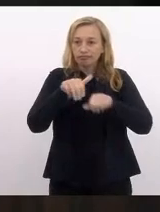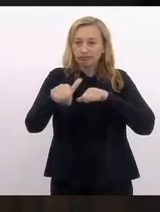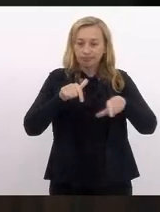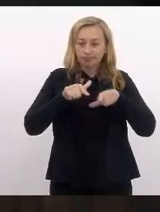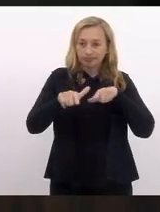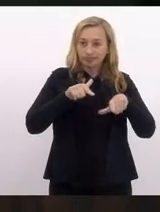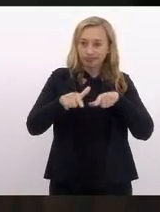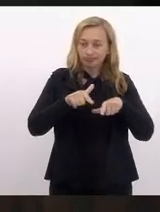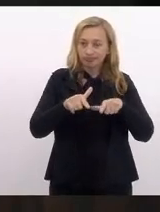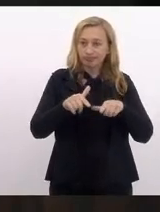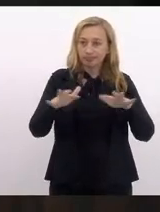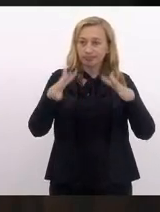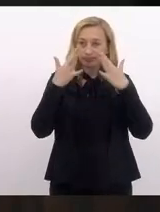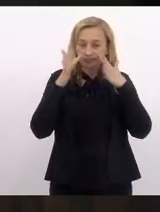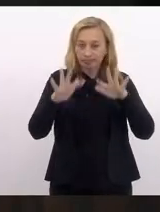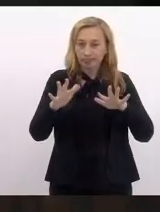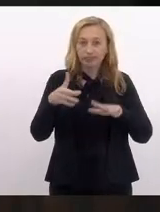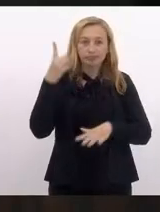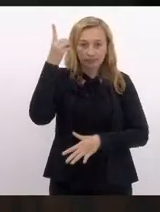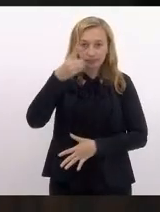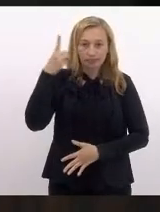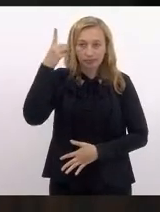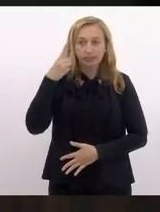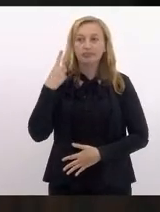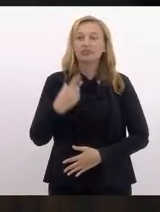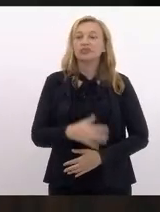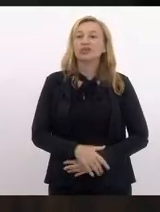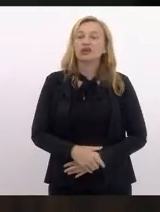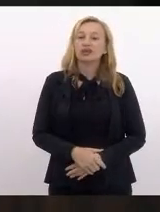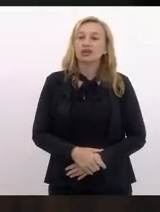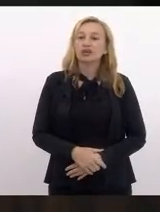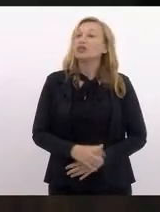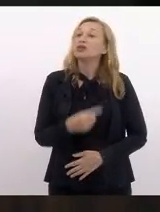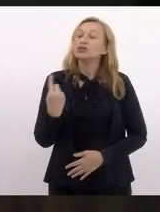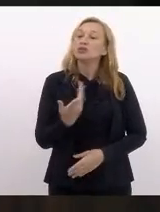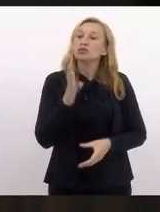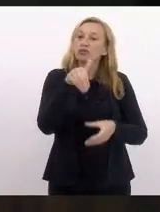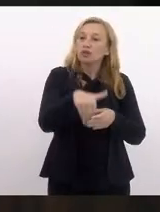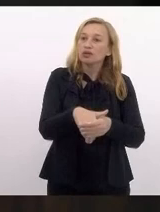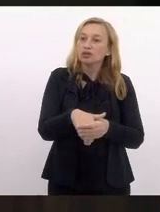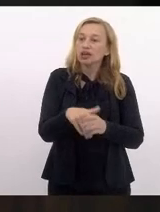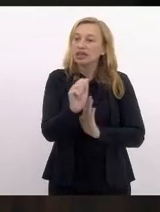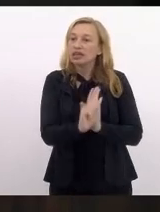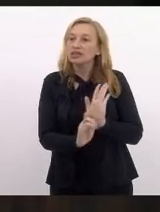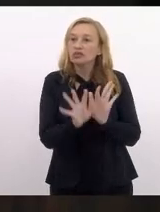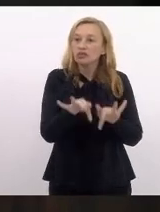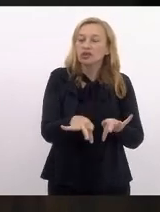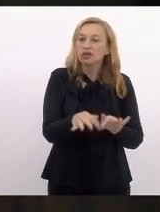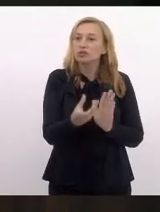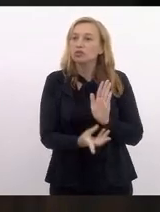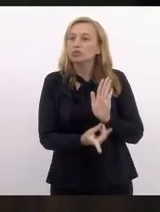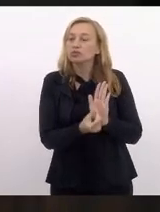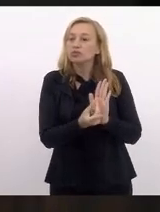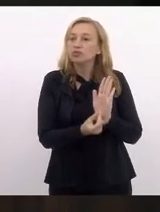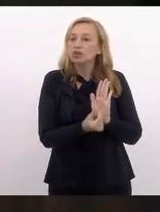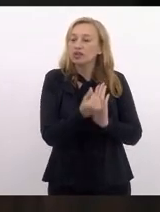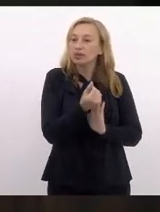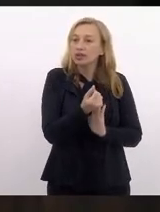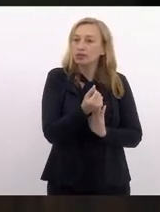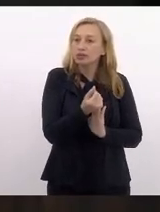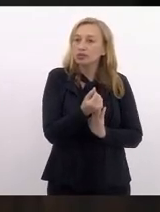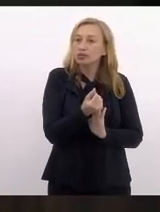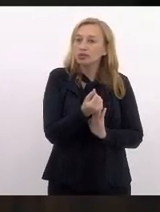os trabalhos chama atenção dos parlamentares que nós vamos votar a redação final do orçamento